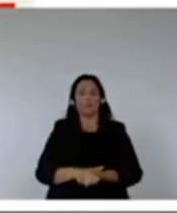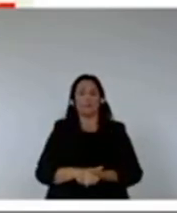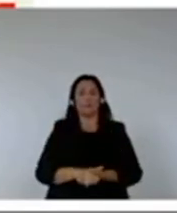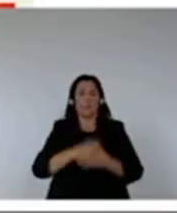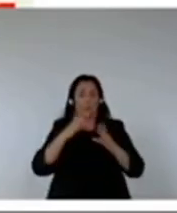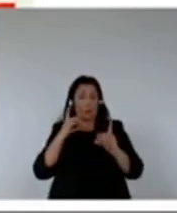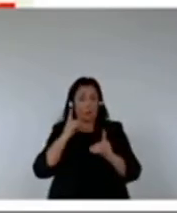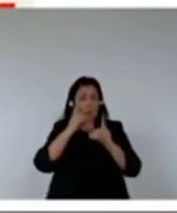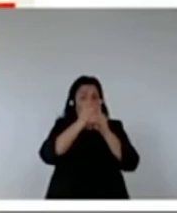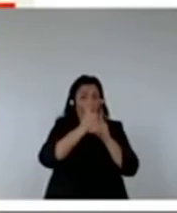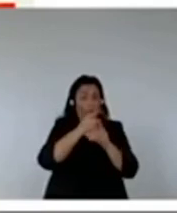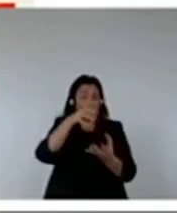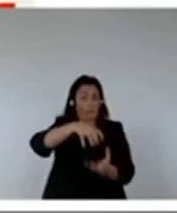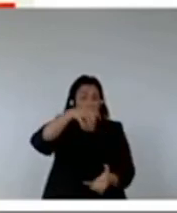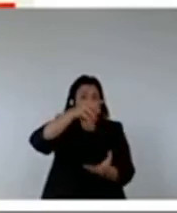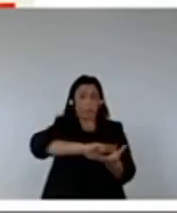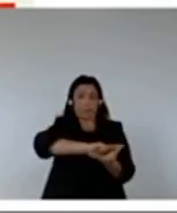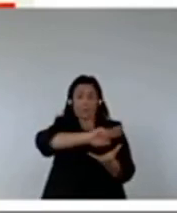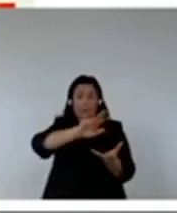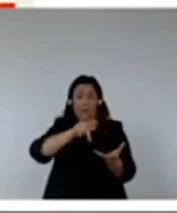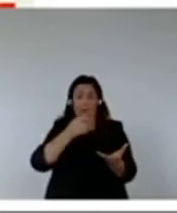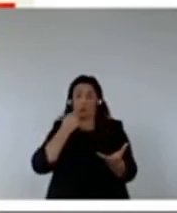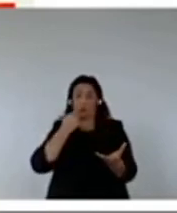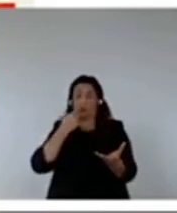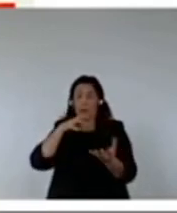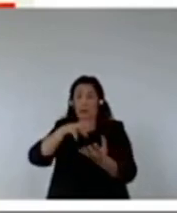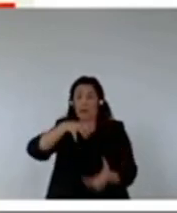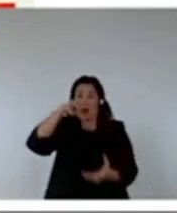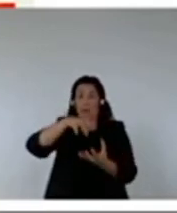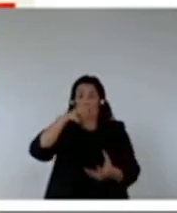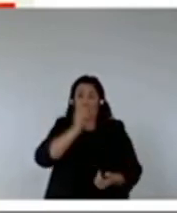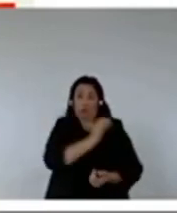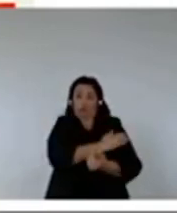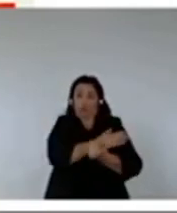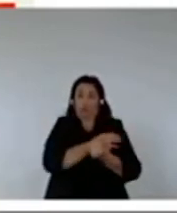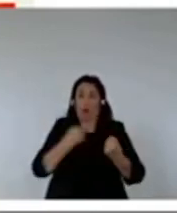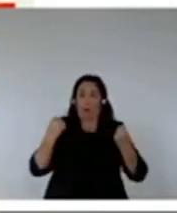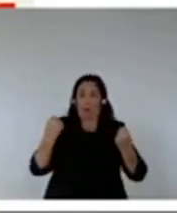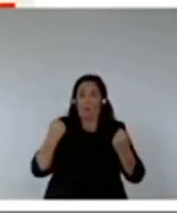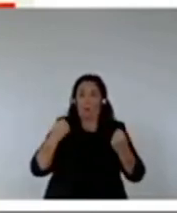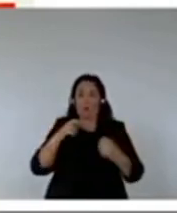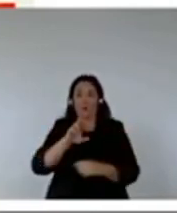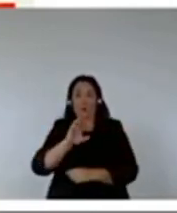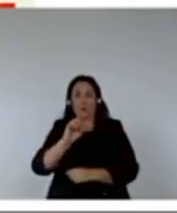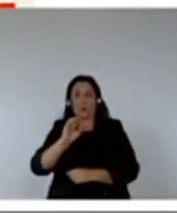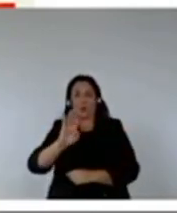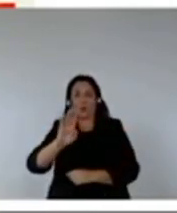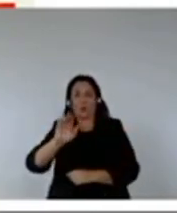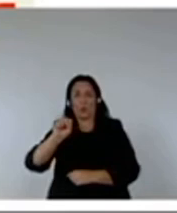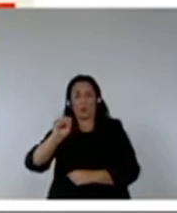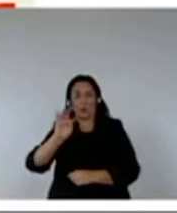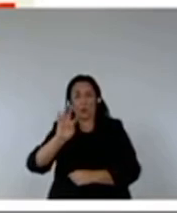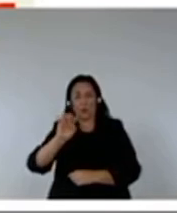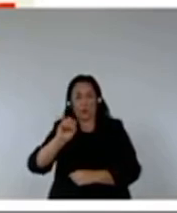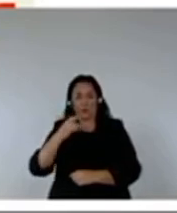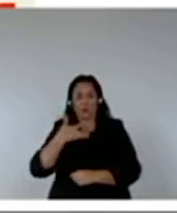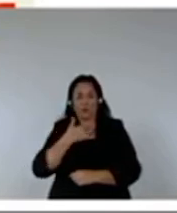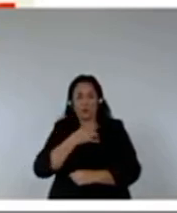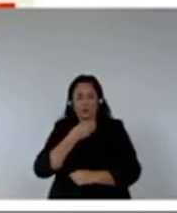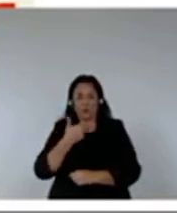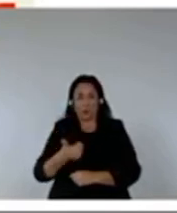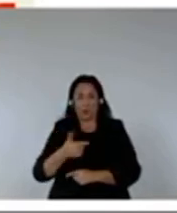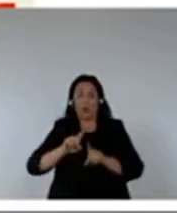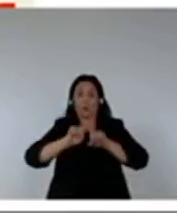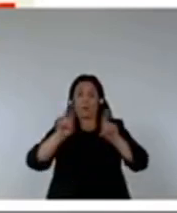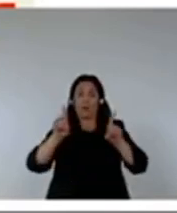vários idosos. A gente chama de idoso robusto, aquele que tem alta vitalidade, aquele indivíduo que tem o risco de fragilização, mas eu queria chamar a atenção